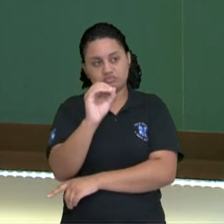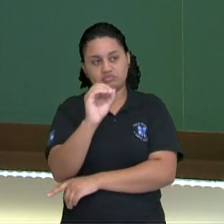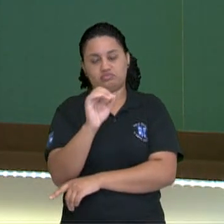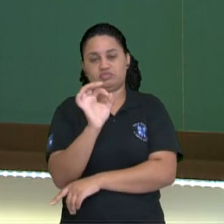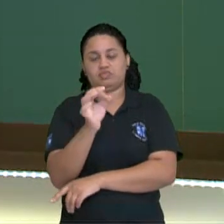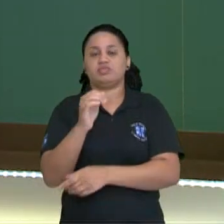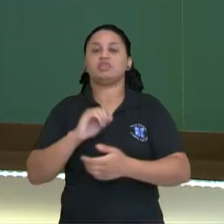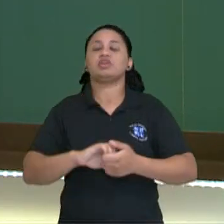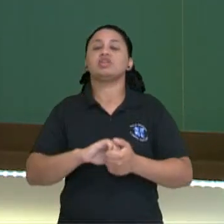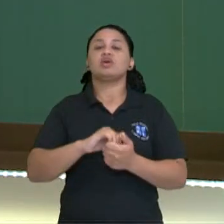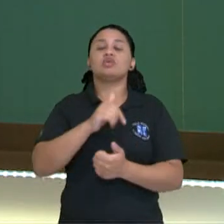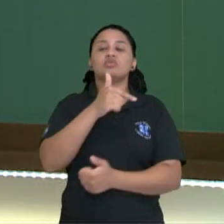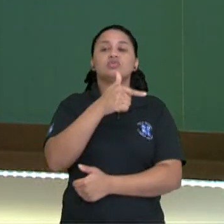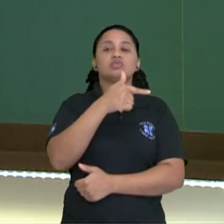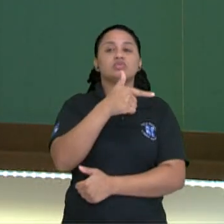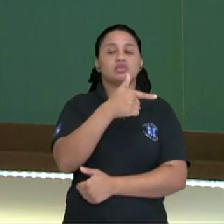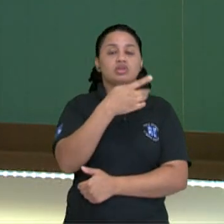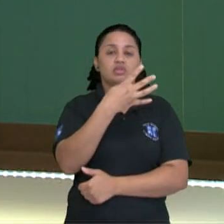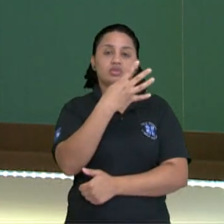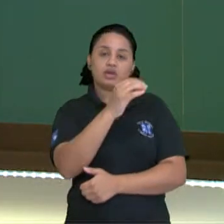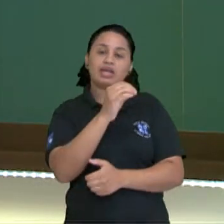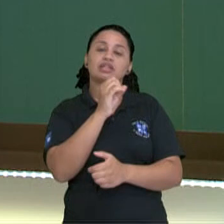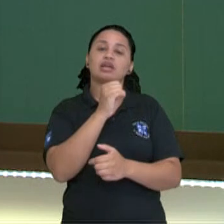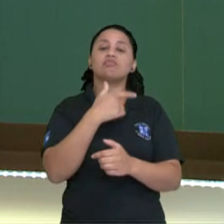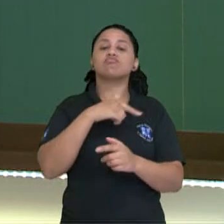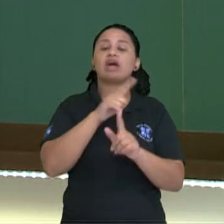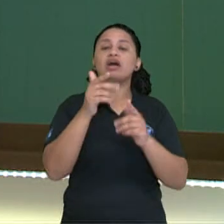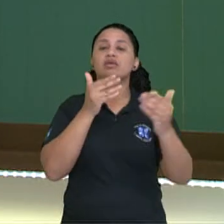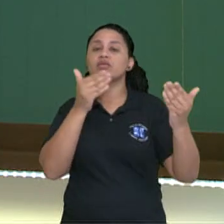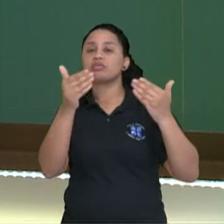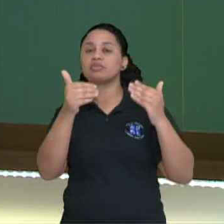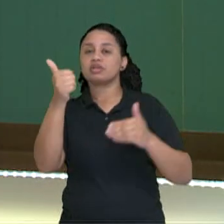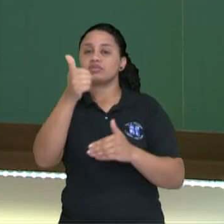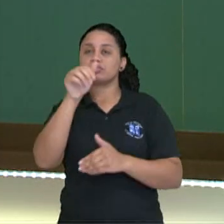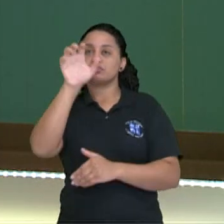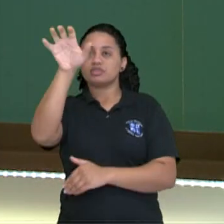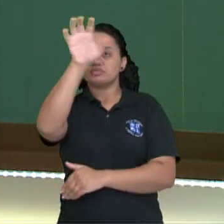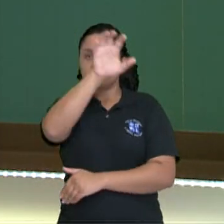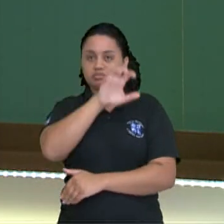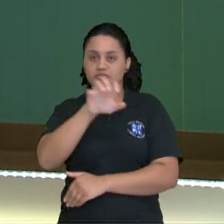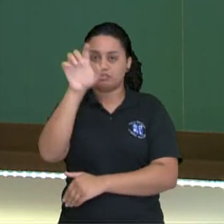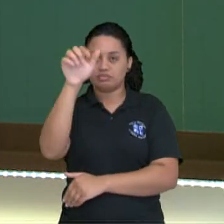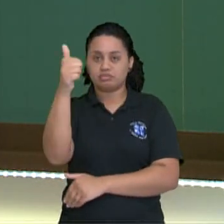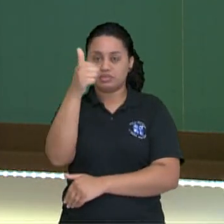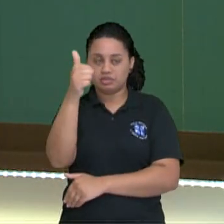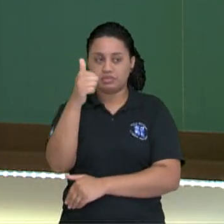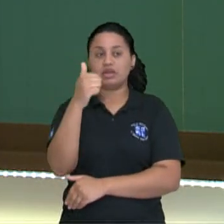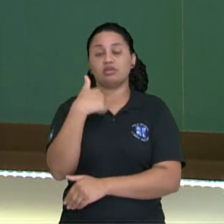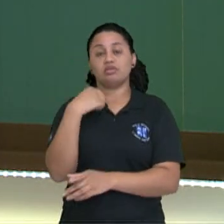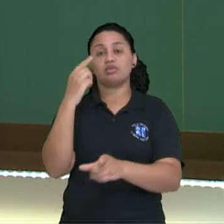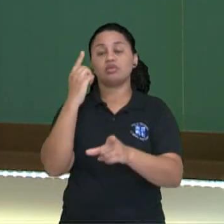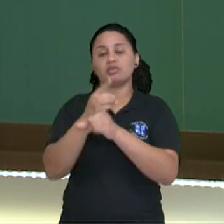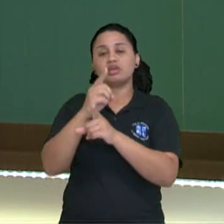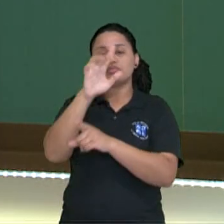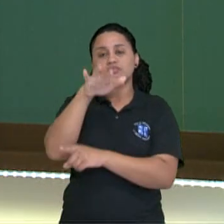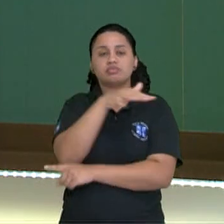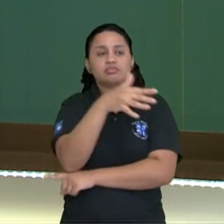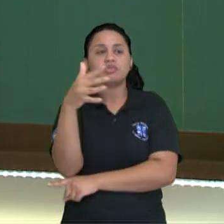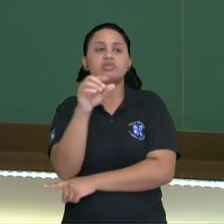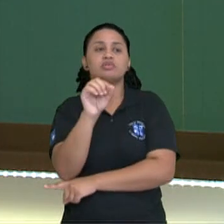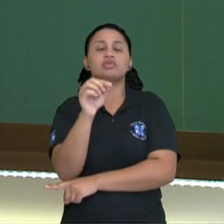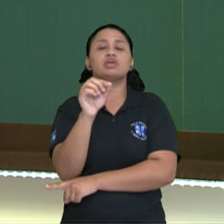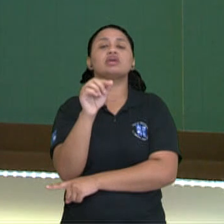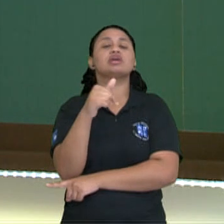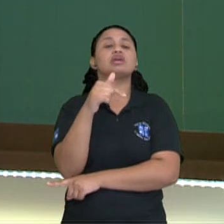de 240 no primeiro quadrante, 60 graus. Vou lá na minha tabelinha de valores notáveis e vejo qual é o valor